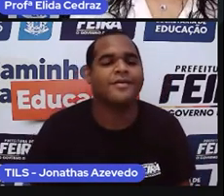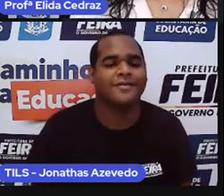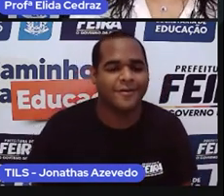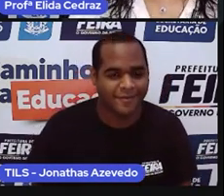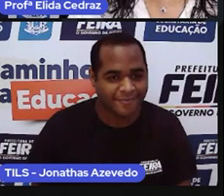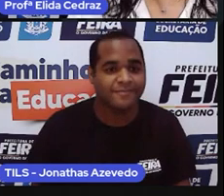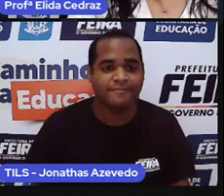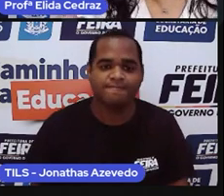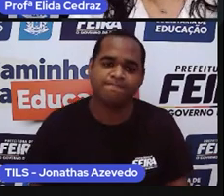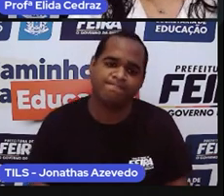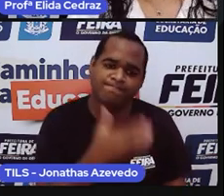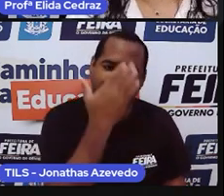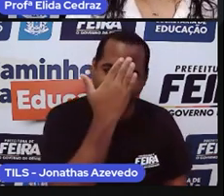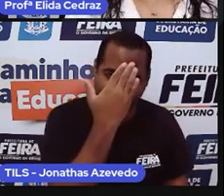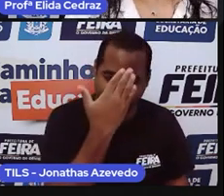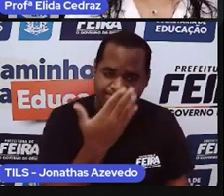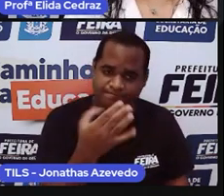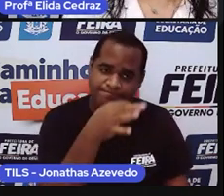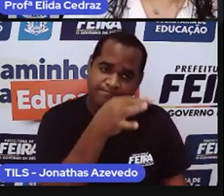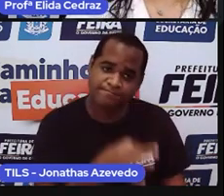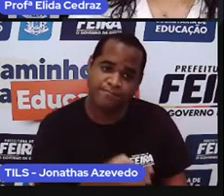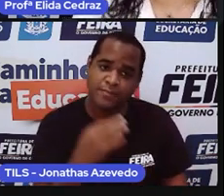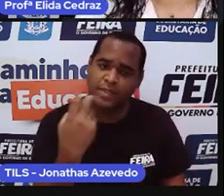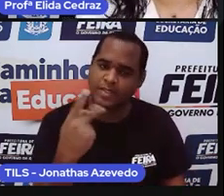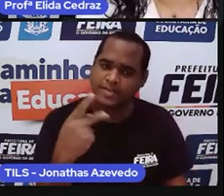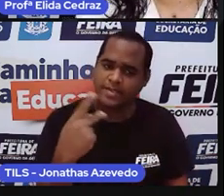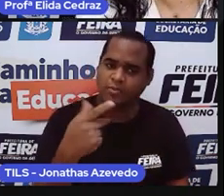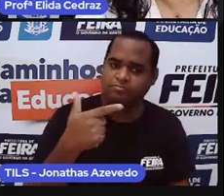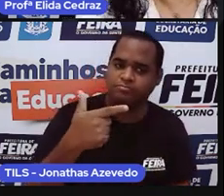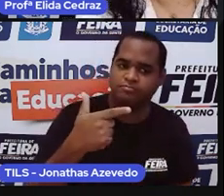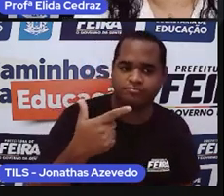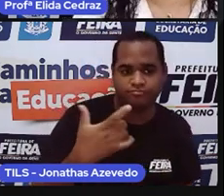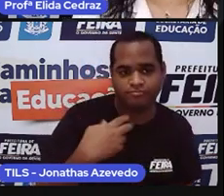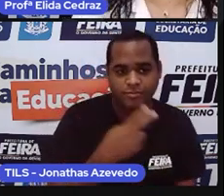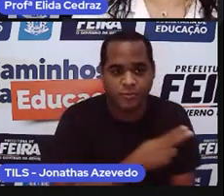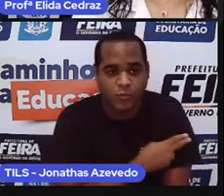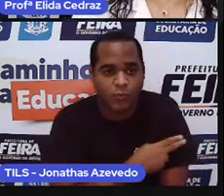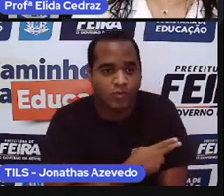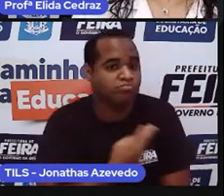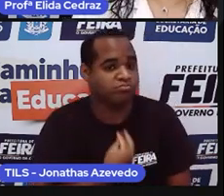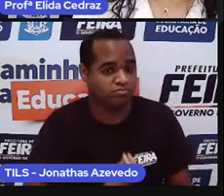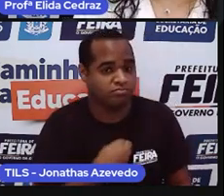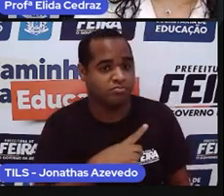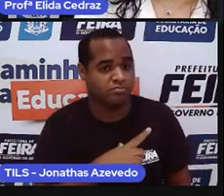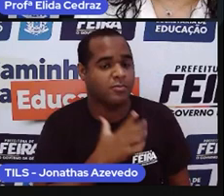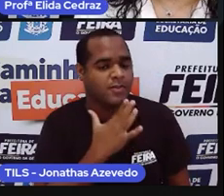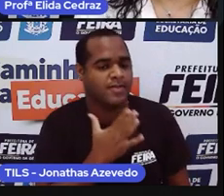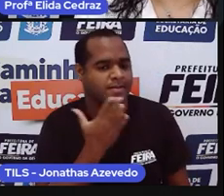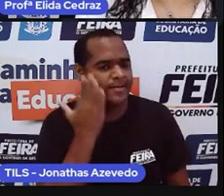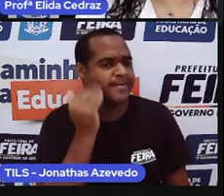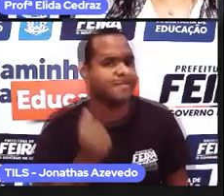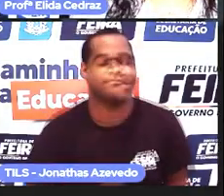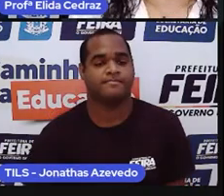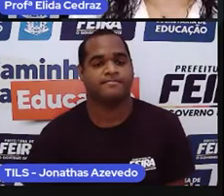tenho certeza que tem alguém do segundo ano que conhece essa música.